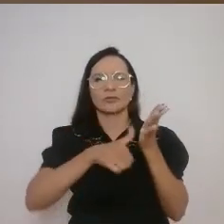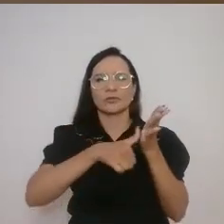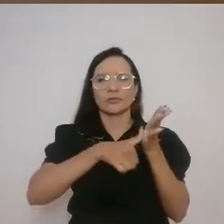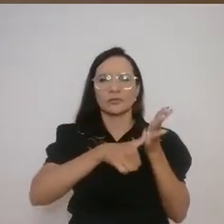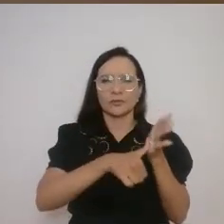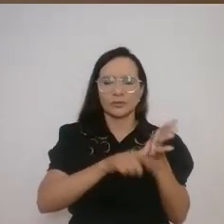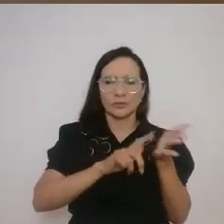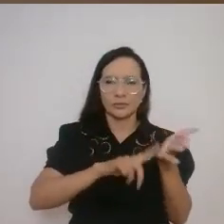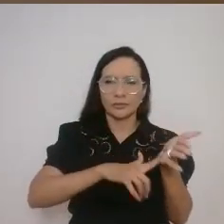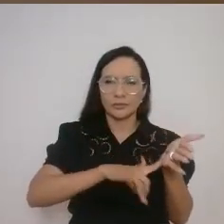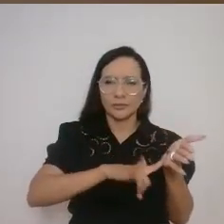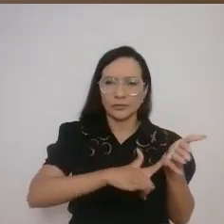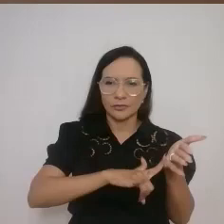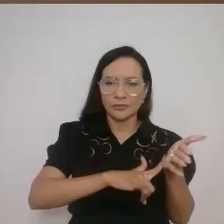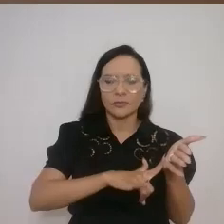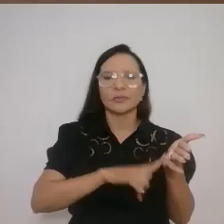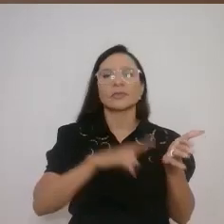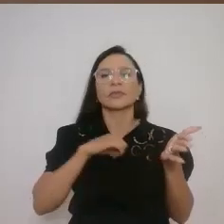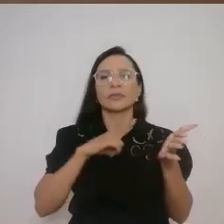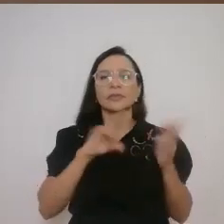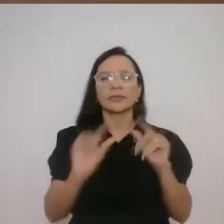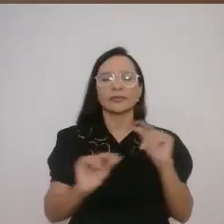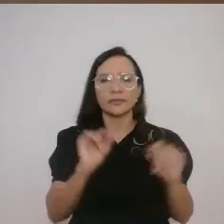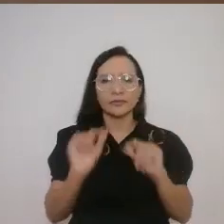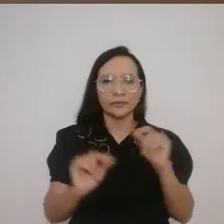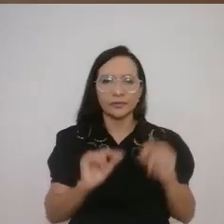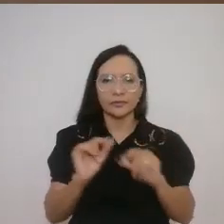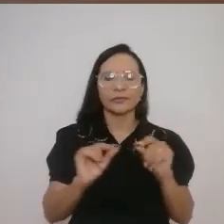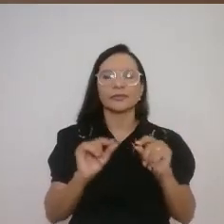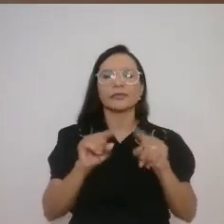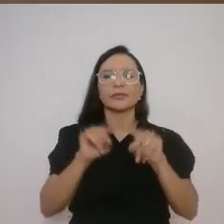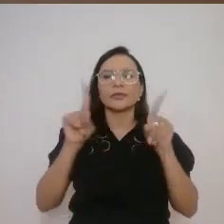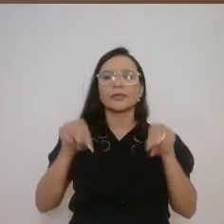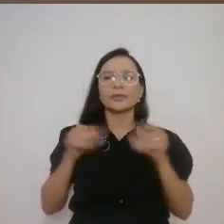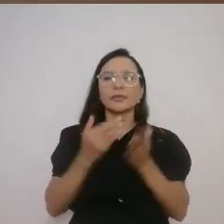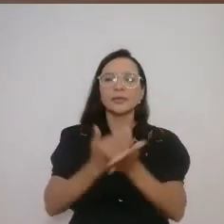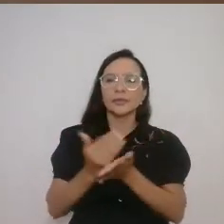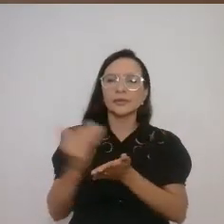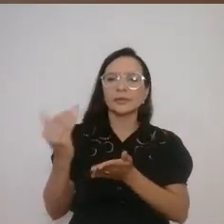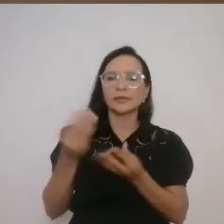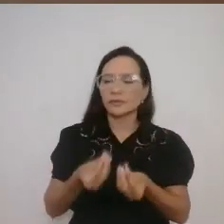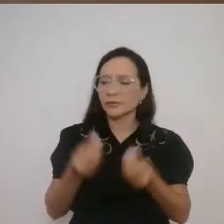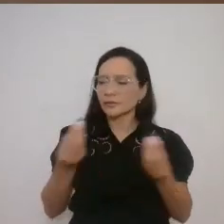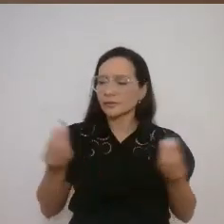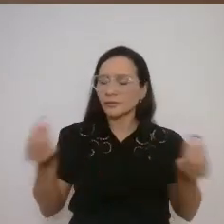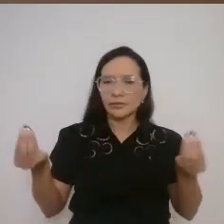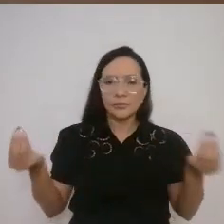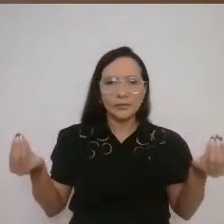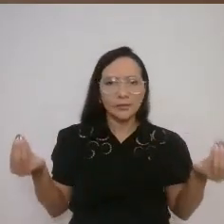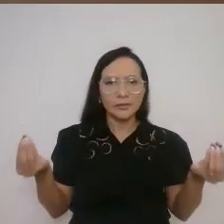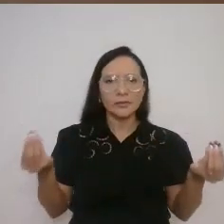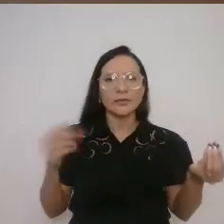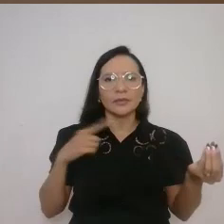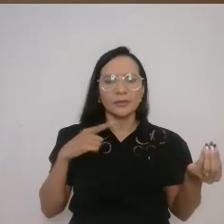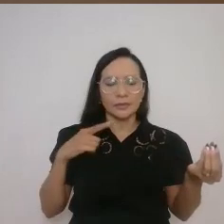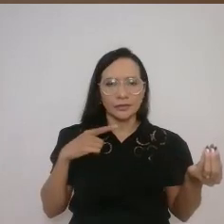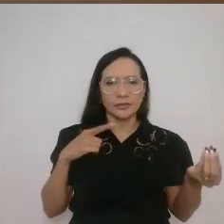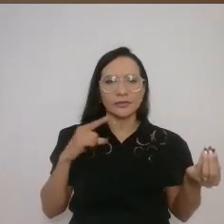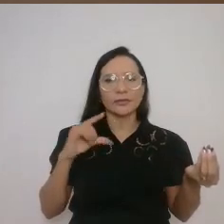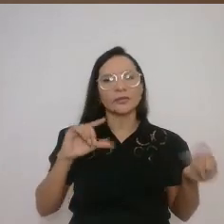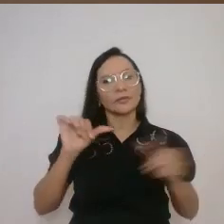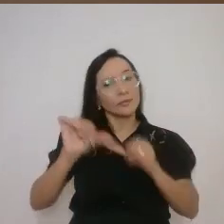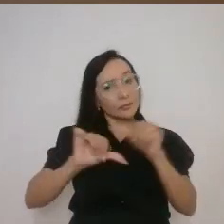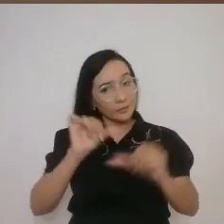apenas em referência ao projeto que foi inicialmente distribuído aos senhores, houve uma alteração